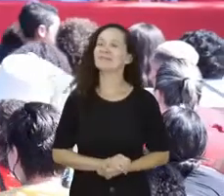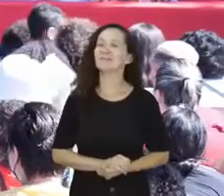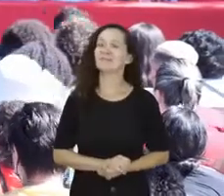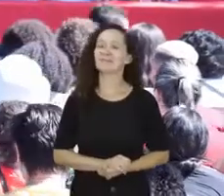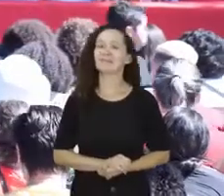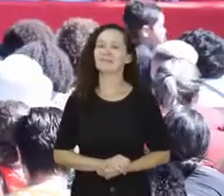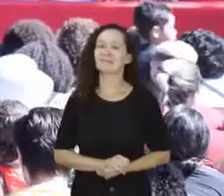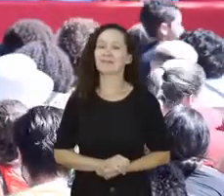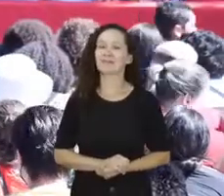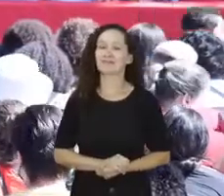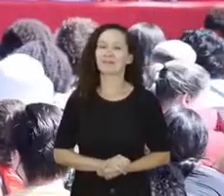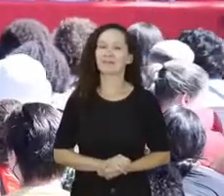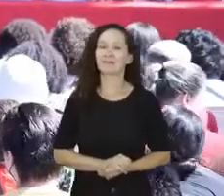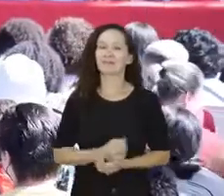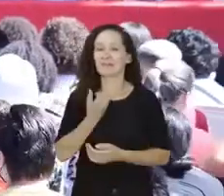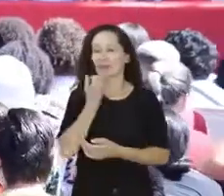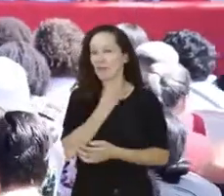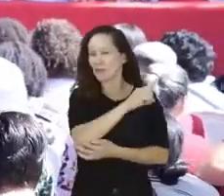Bom dia.